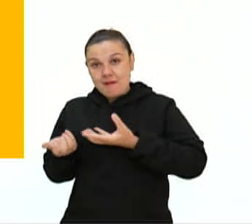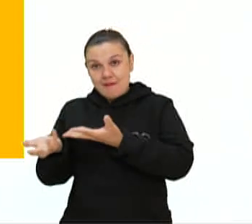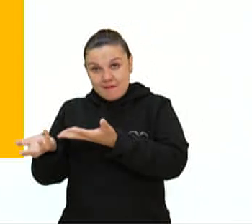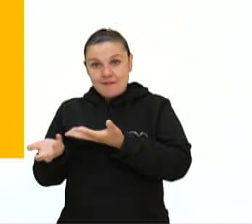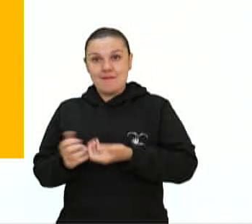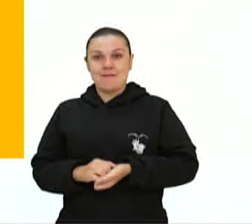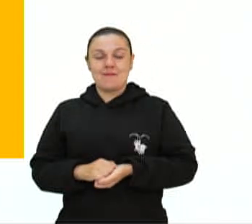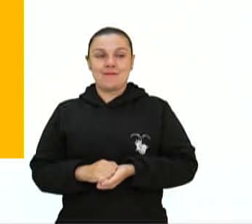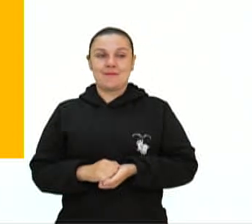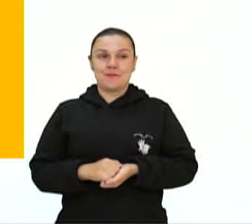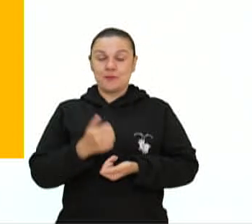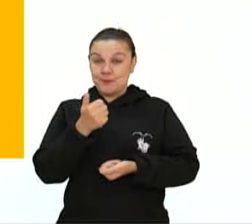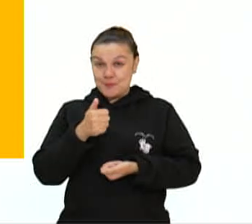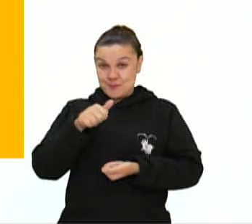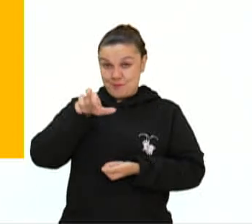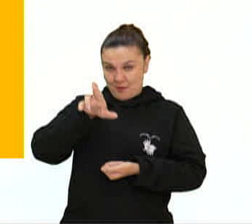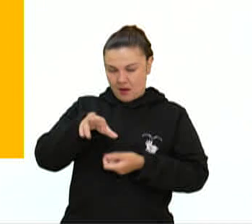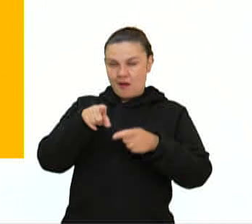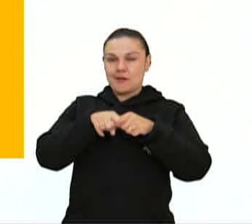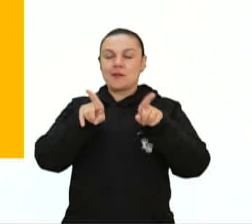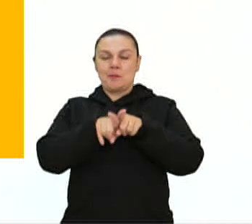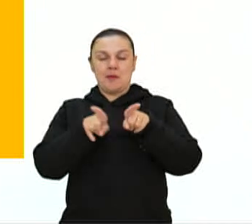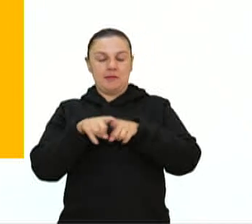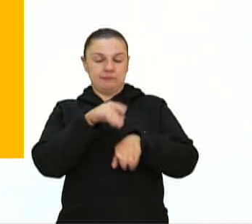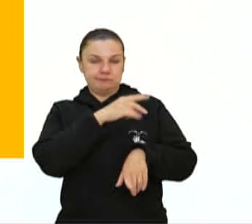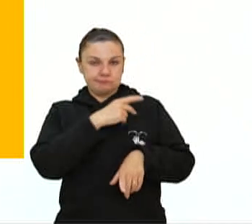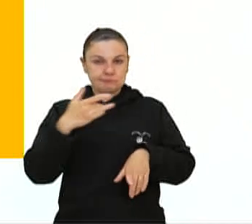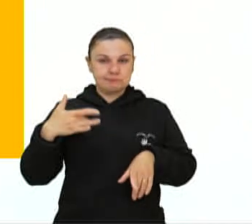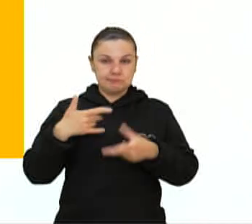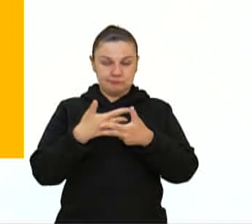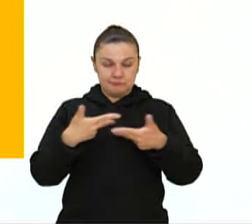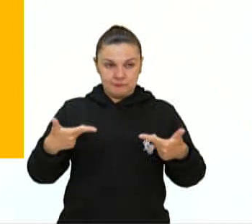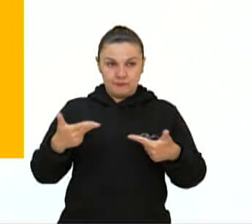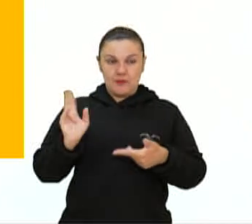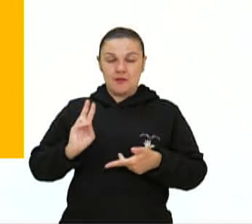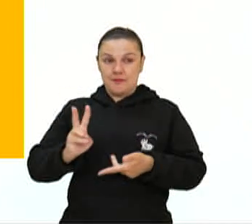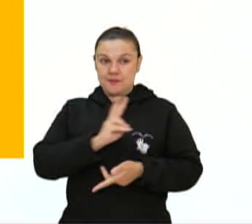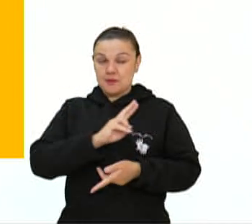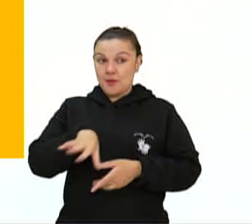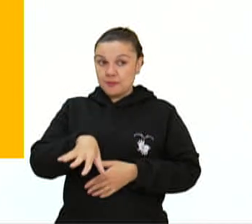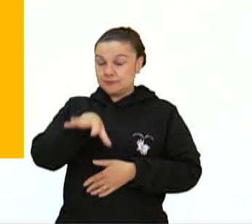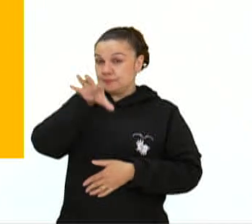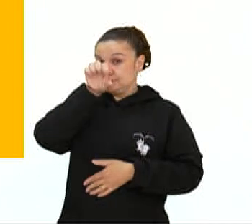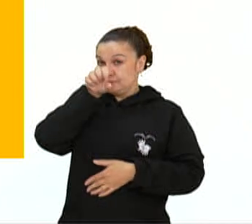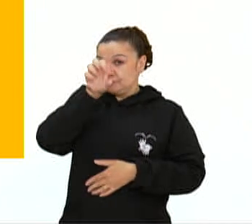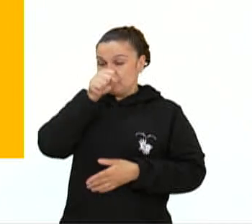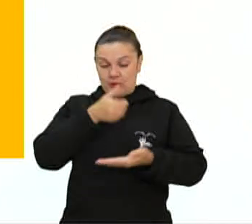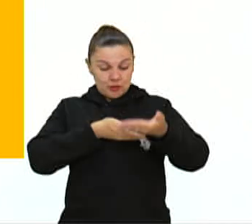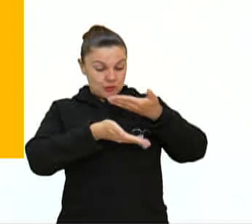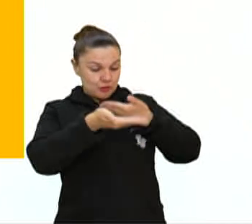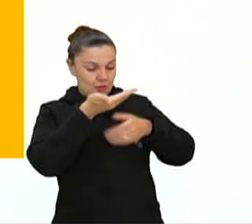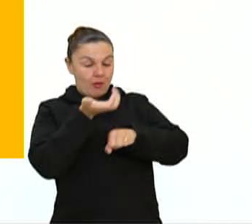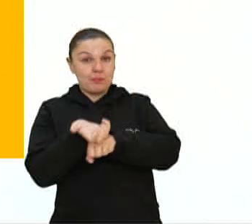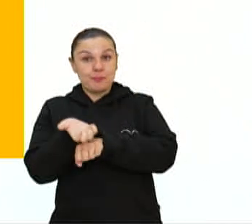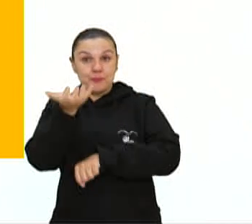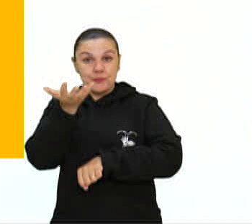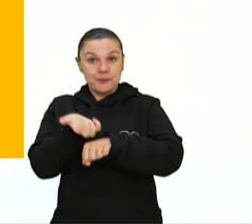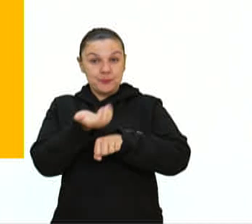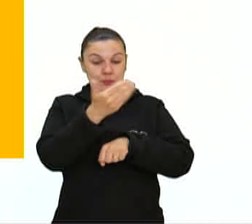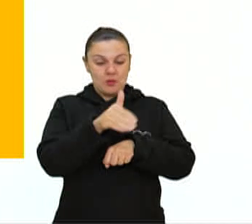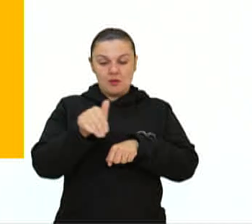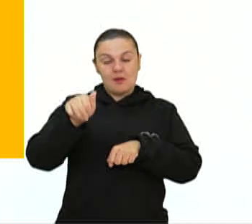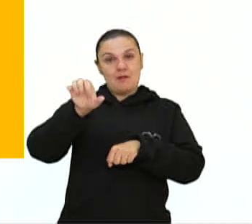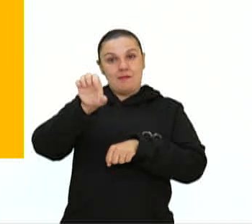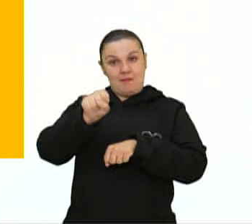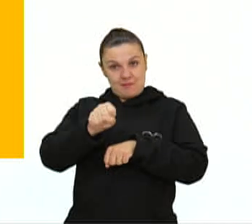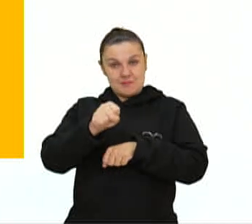tá? Do oxigênio e de nutrientes, e a respiração que vai realizar essas trocas gasosas aí. Tudo bem? E ela acontece